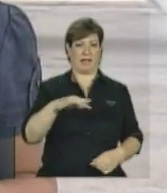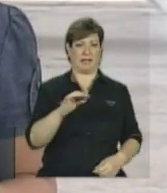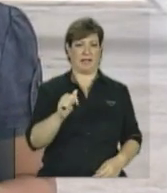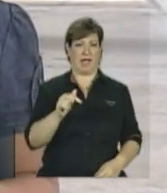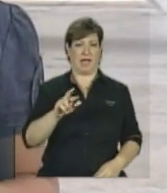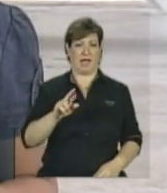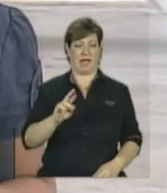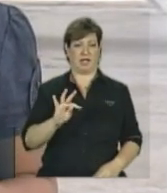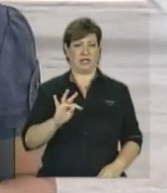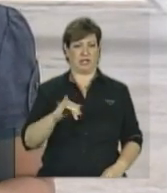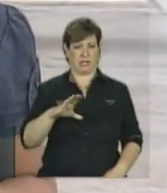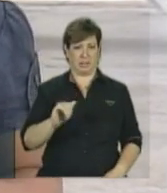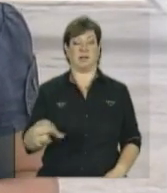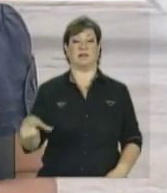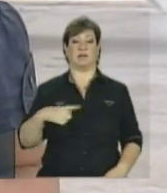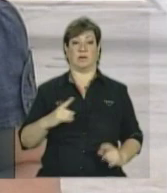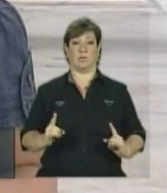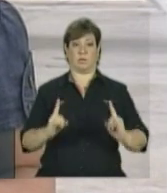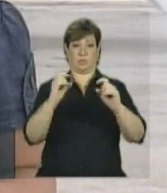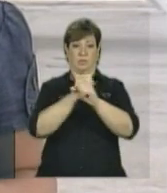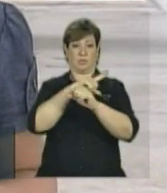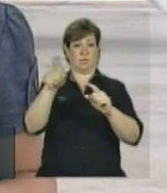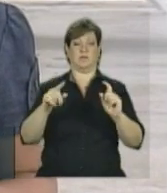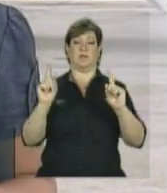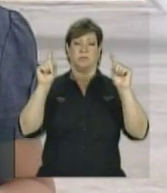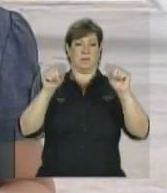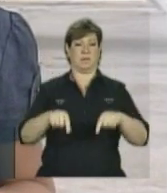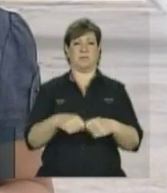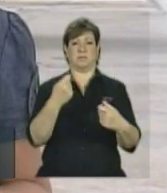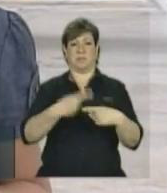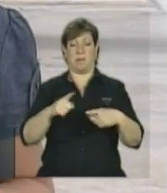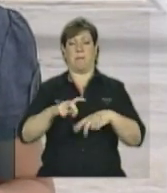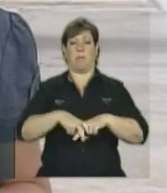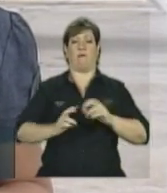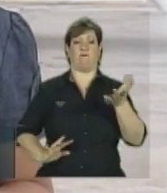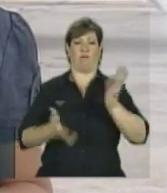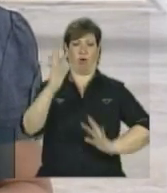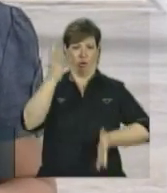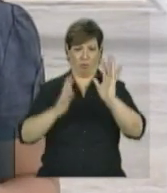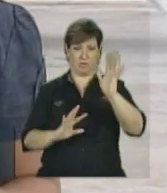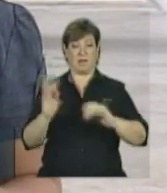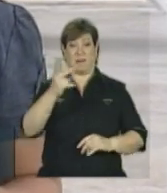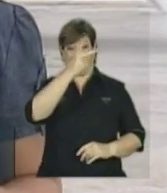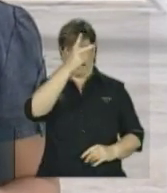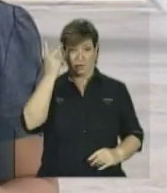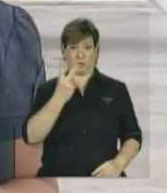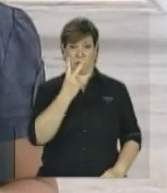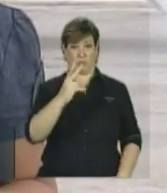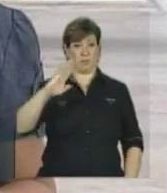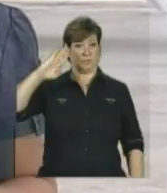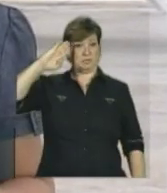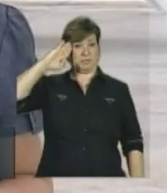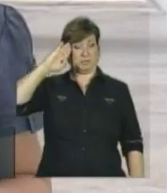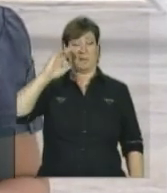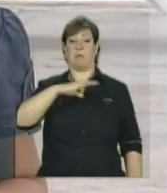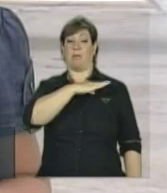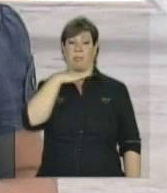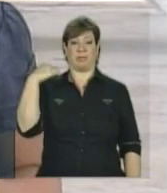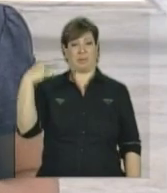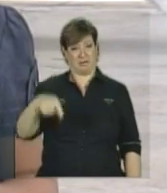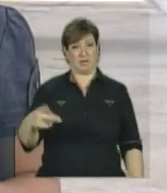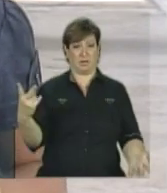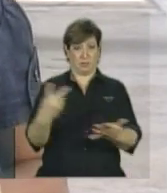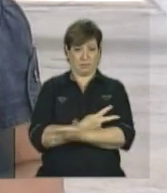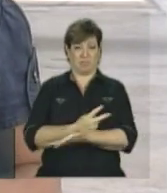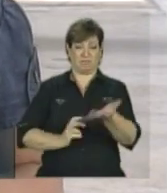prédio principal da estação foi completamente atingido por esse incêndio. Os corpos dos dois militares que morreram nesse